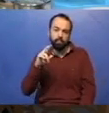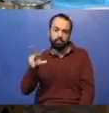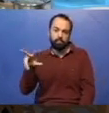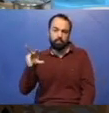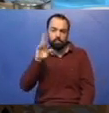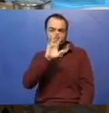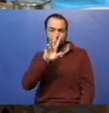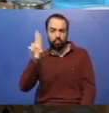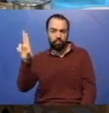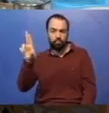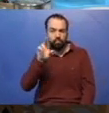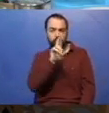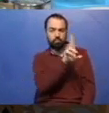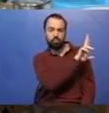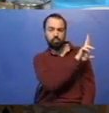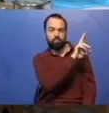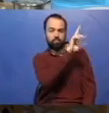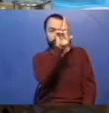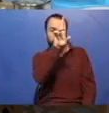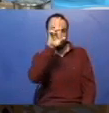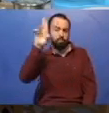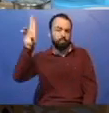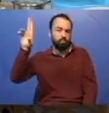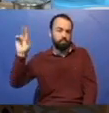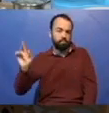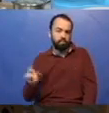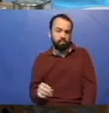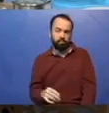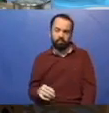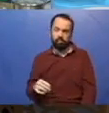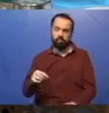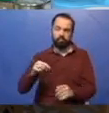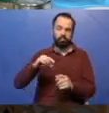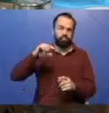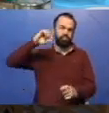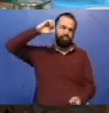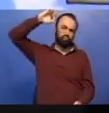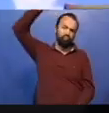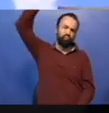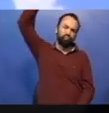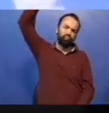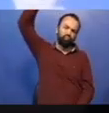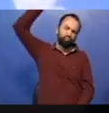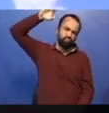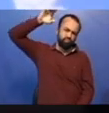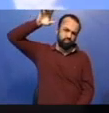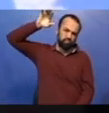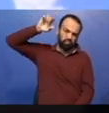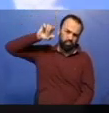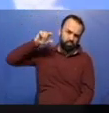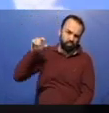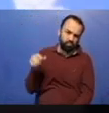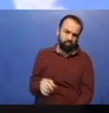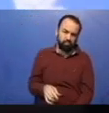as cirrus, elas ficam a 6.000 metros, tá, de altitude.